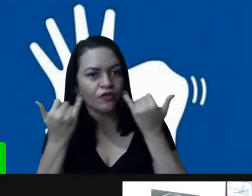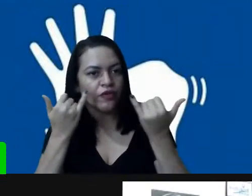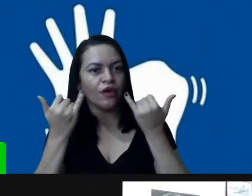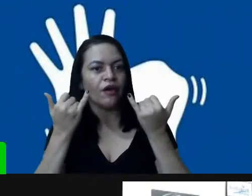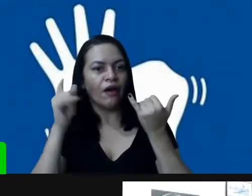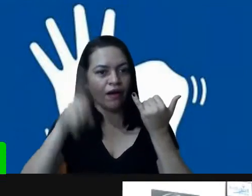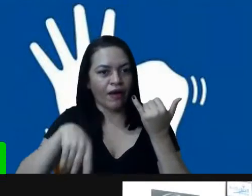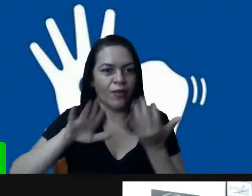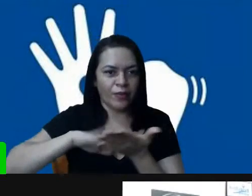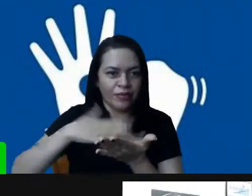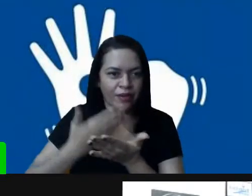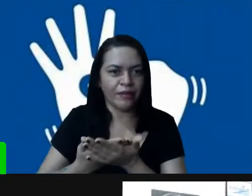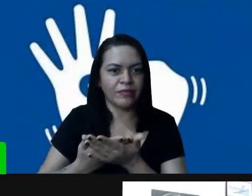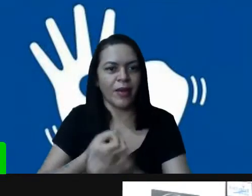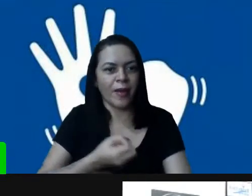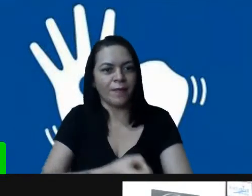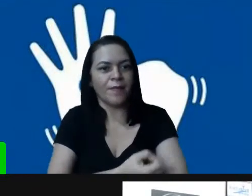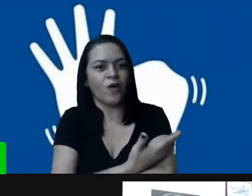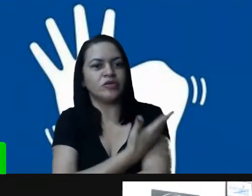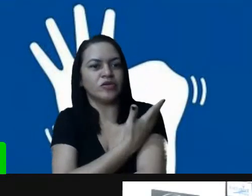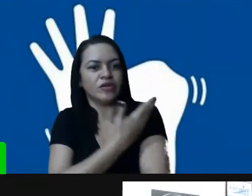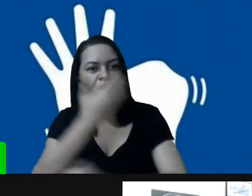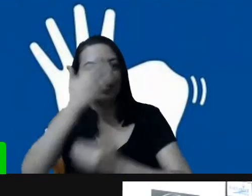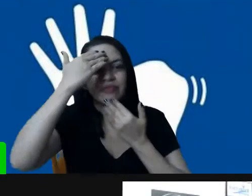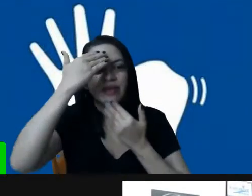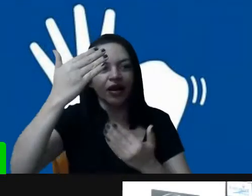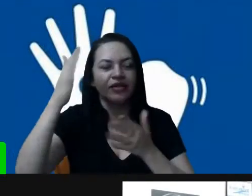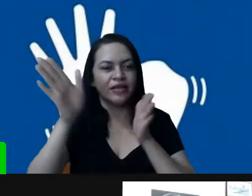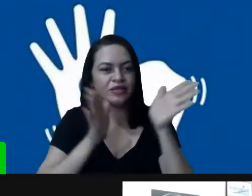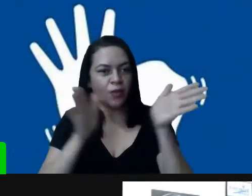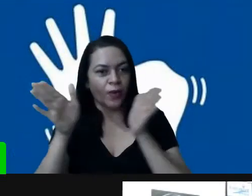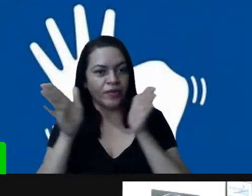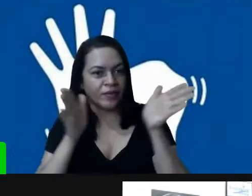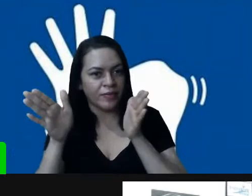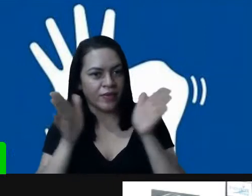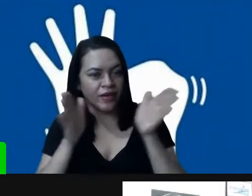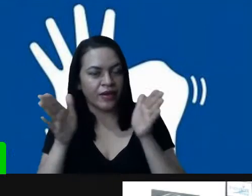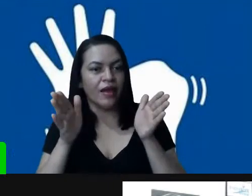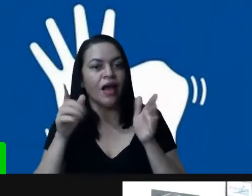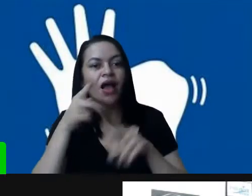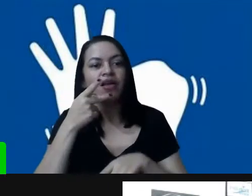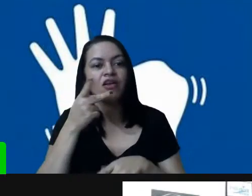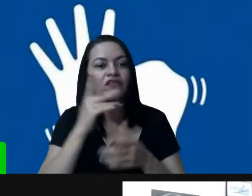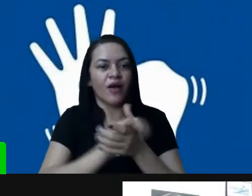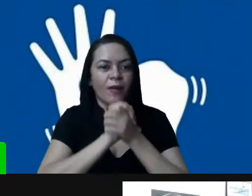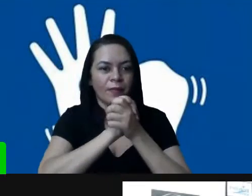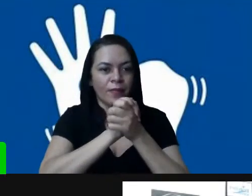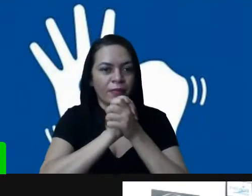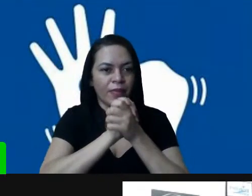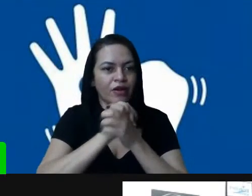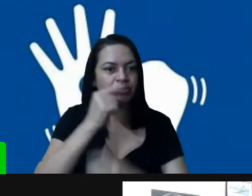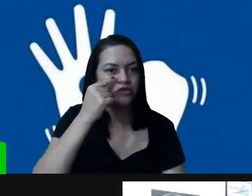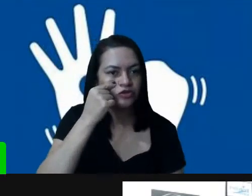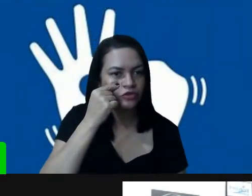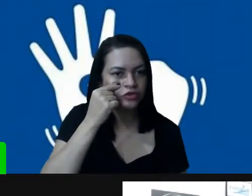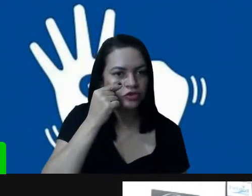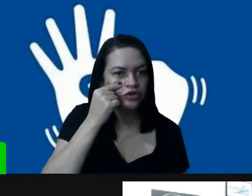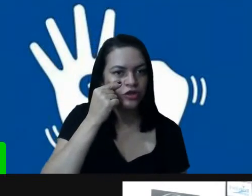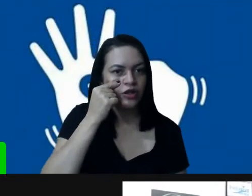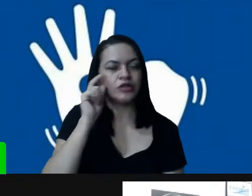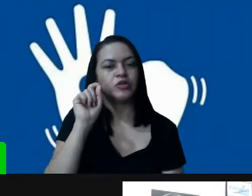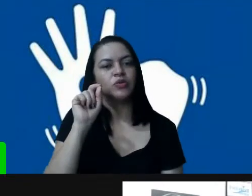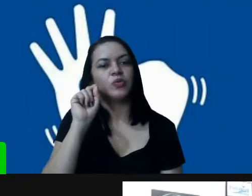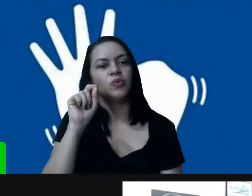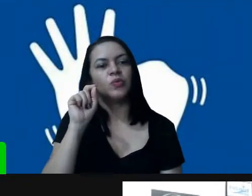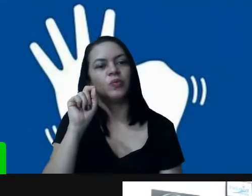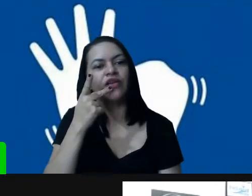né? Emocionantes deles agradecendo a acessibilidade. Aí ele parabeniza aqui a Jace. Aí ele